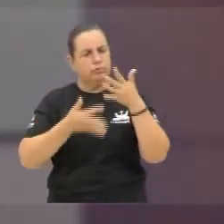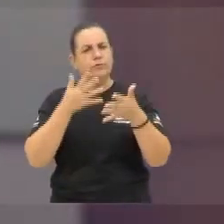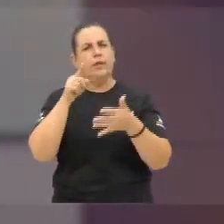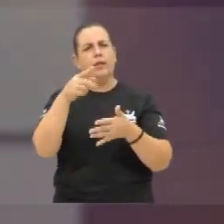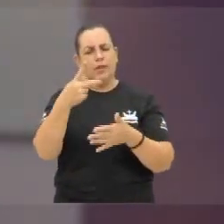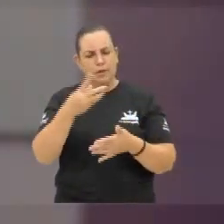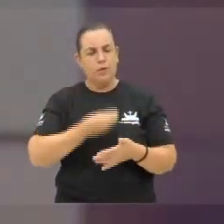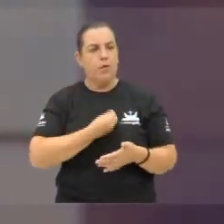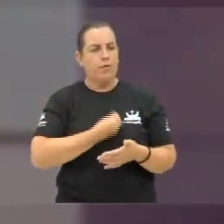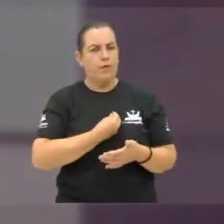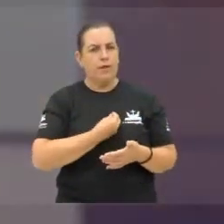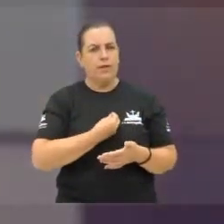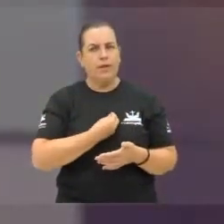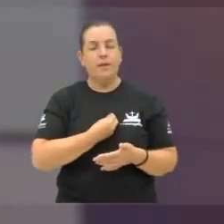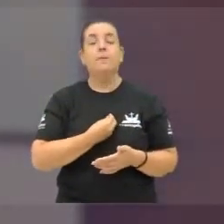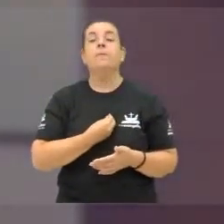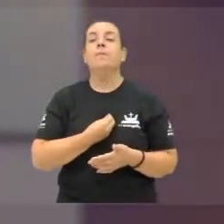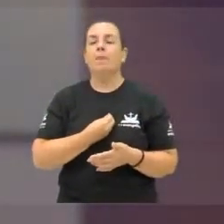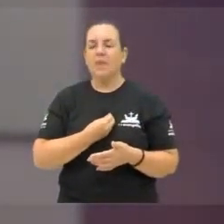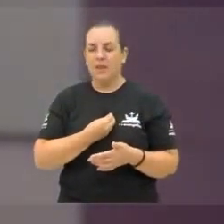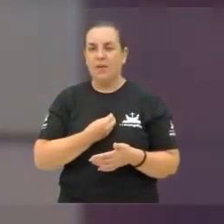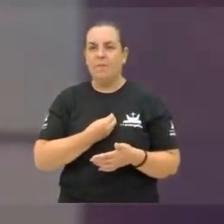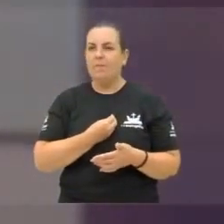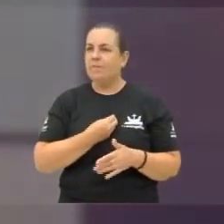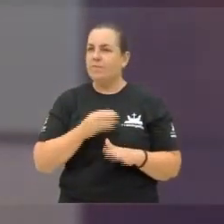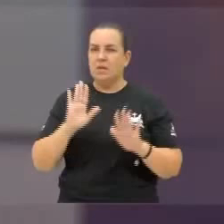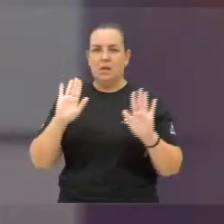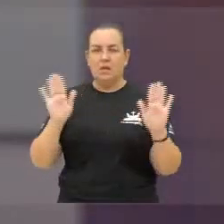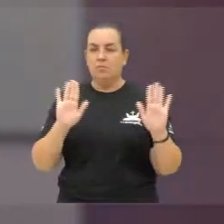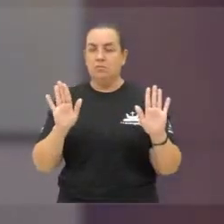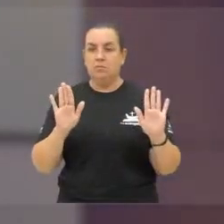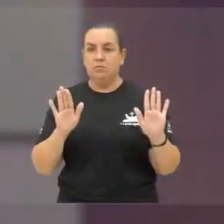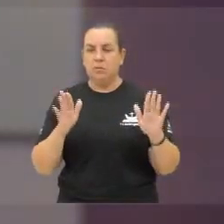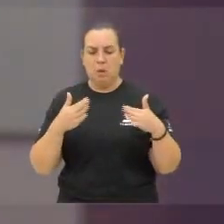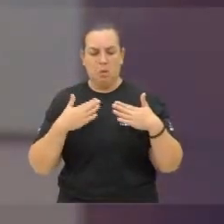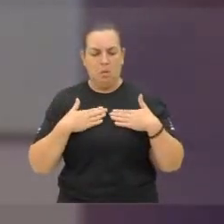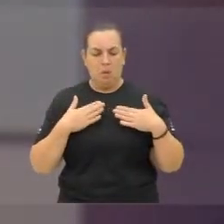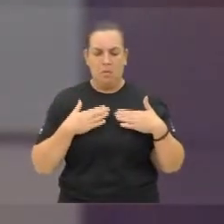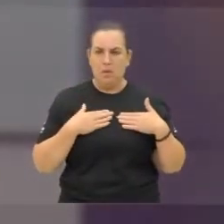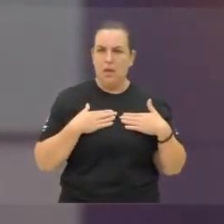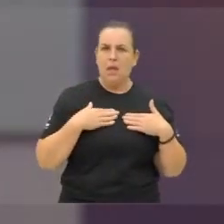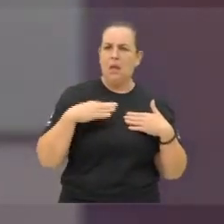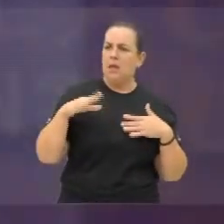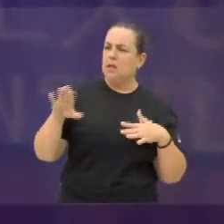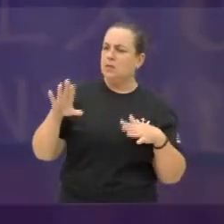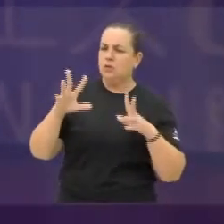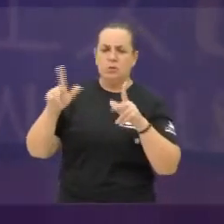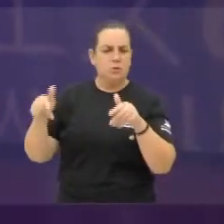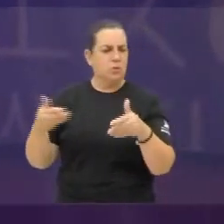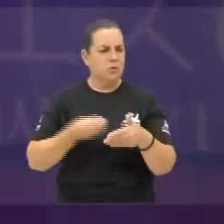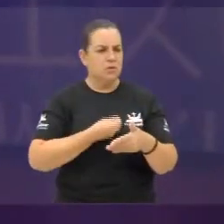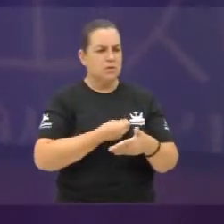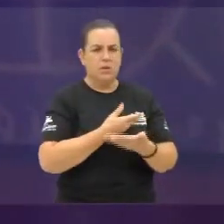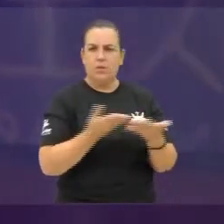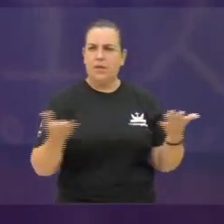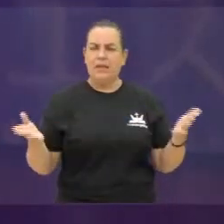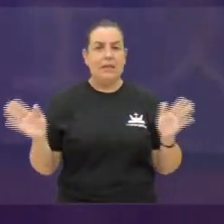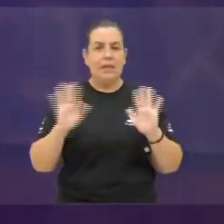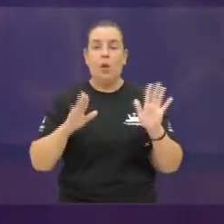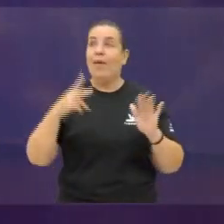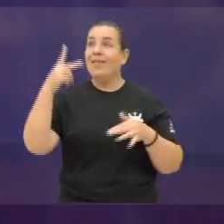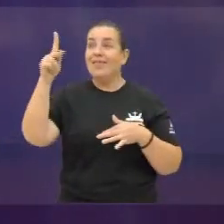vida, dele, não é de mim, não é do Roberto Tanuz, não é de todos que aqui estão,